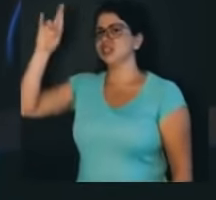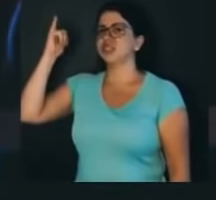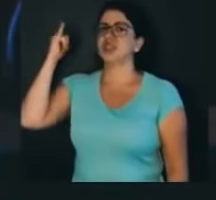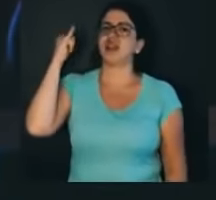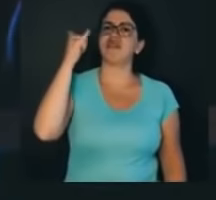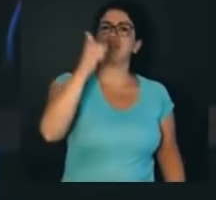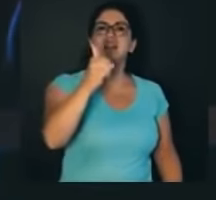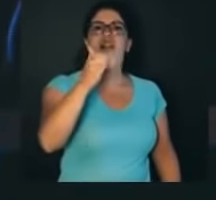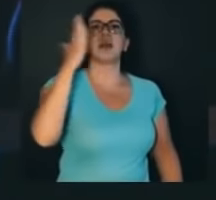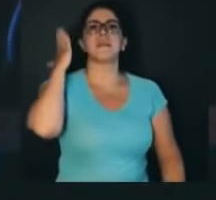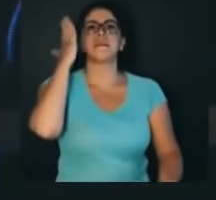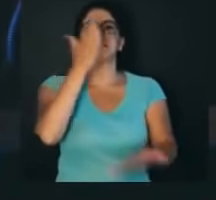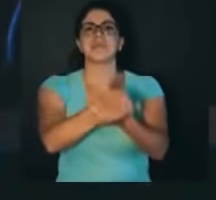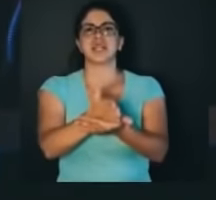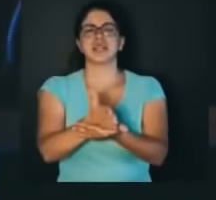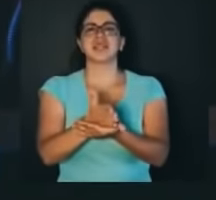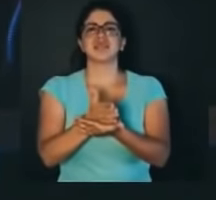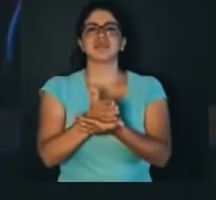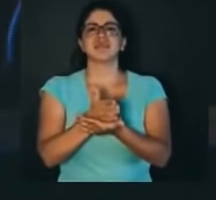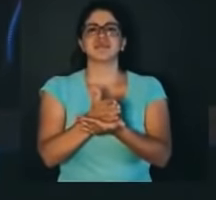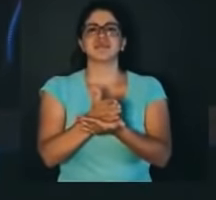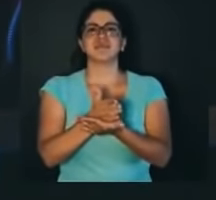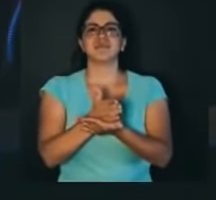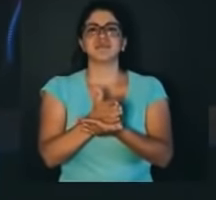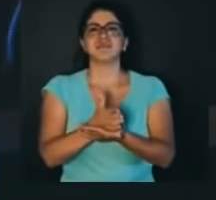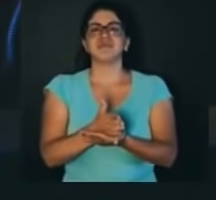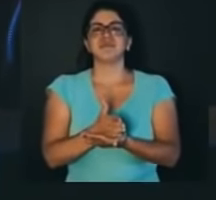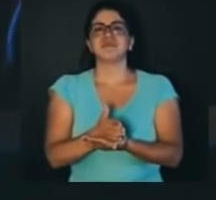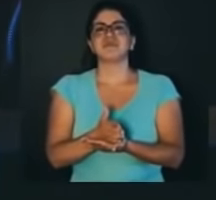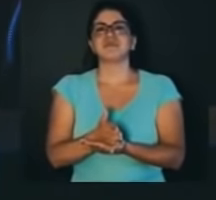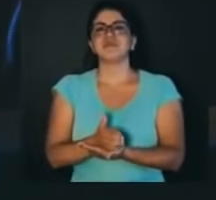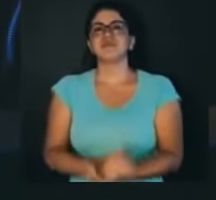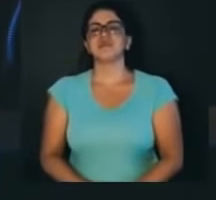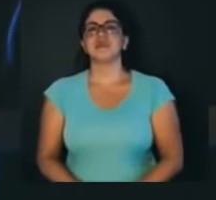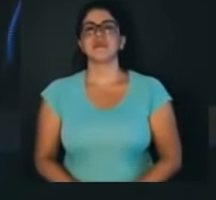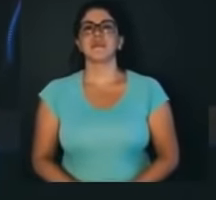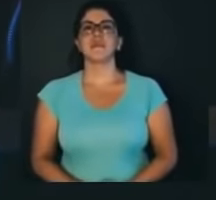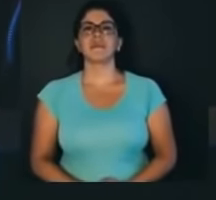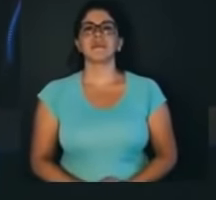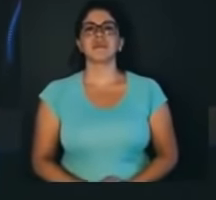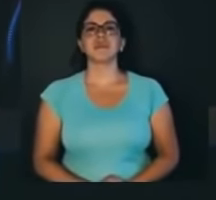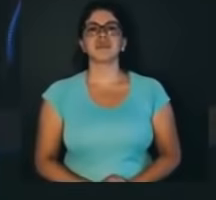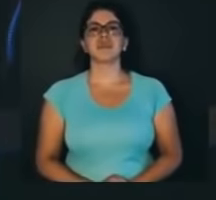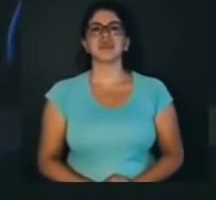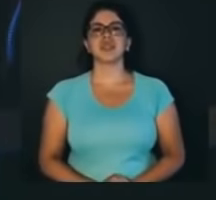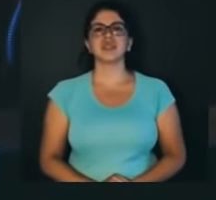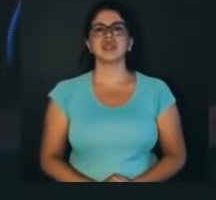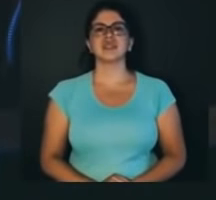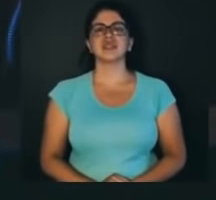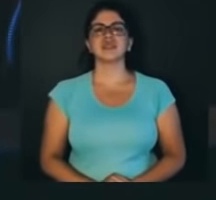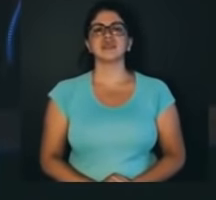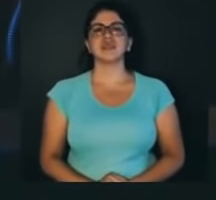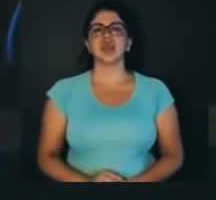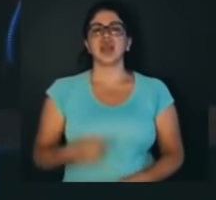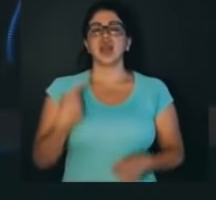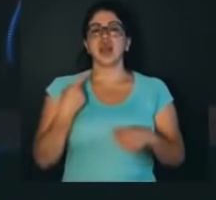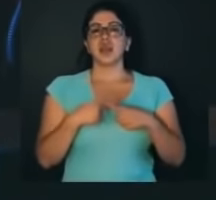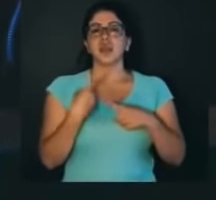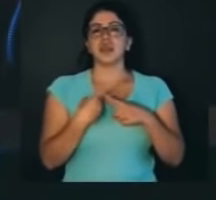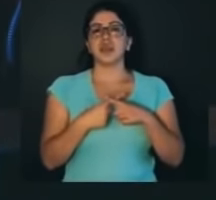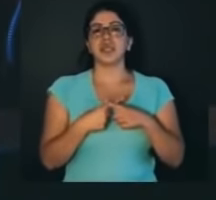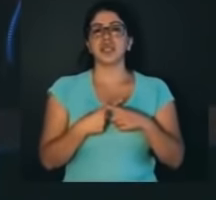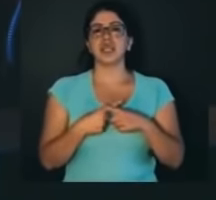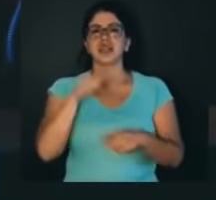mesmo de agir desse jeito, porque isso não só contamina a outra pessoa,